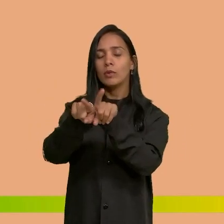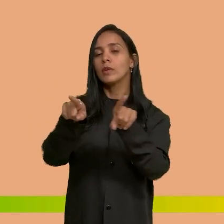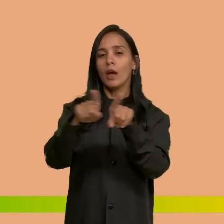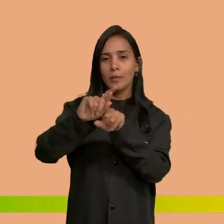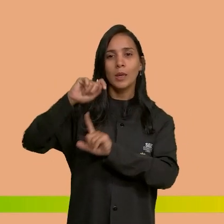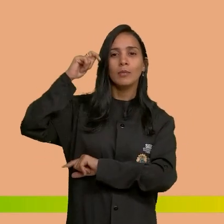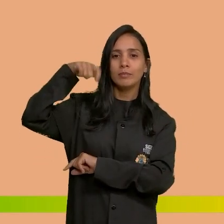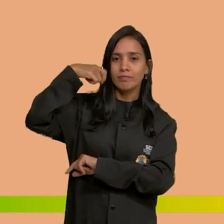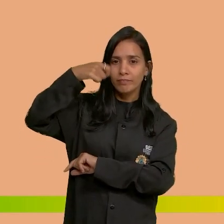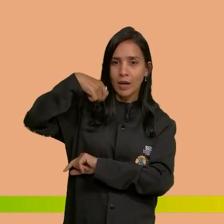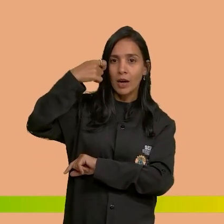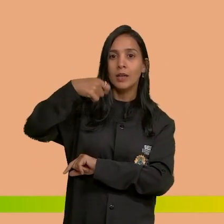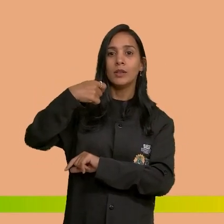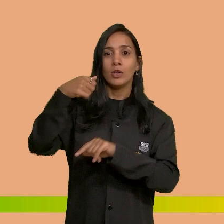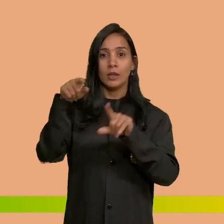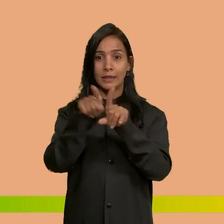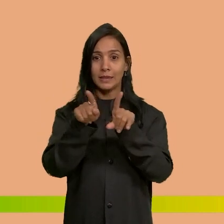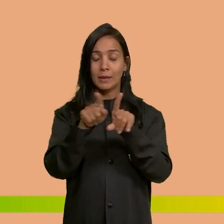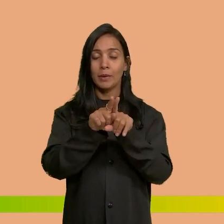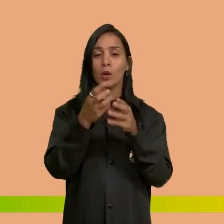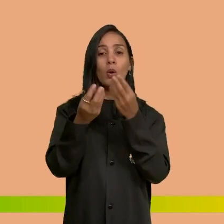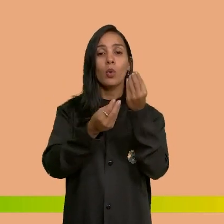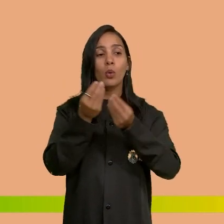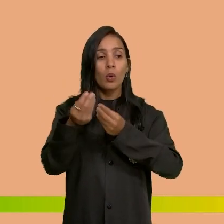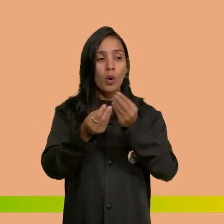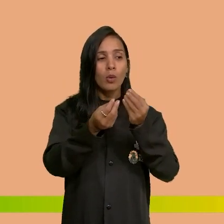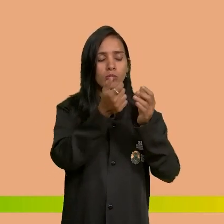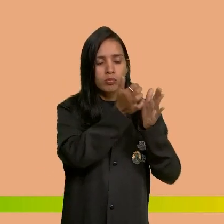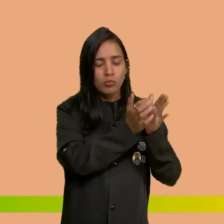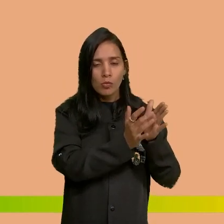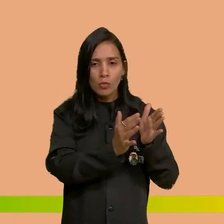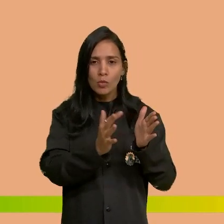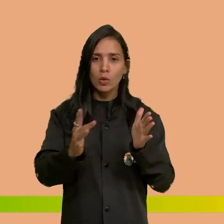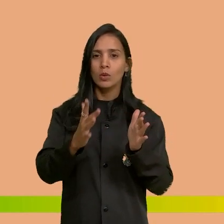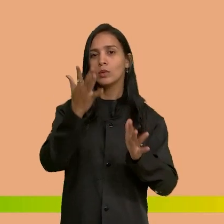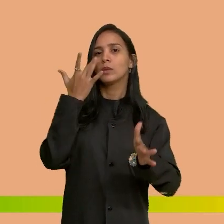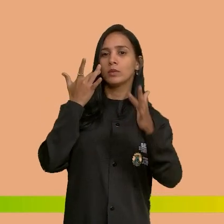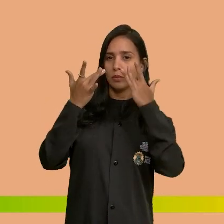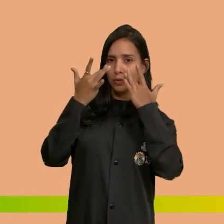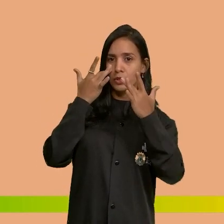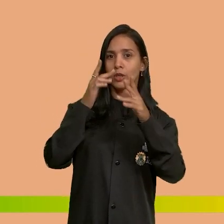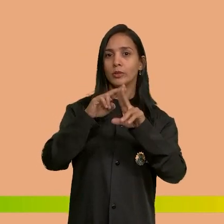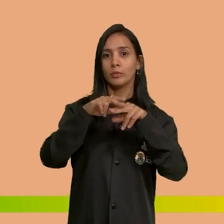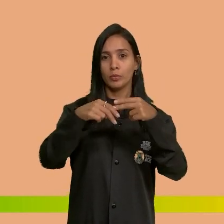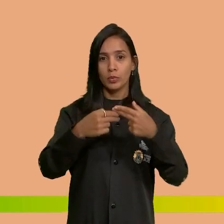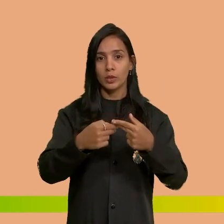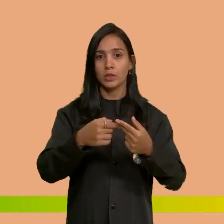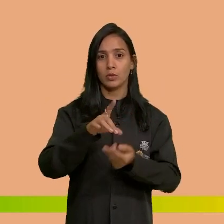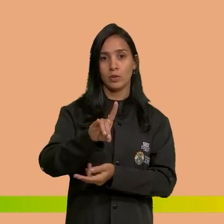a execução da peça. Então, as didascálias, elas vão aparecer